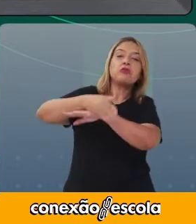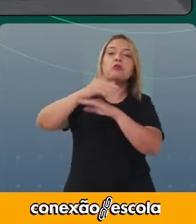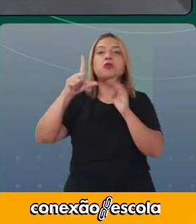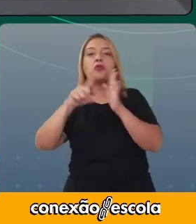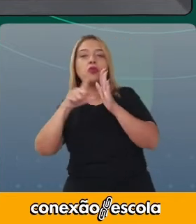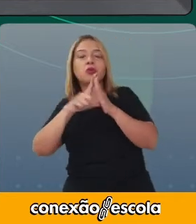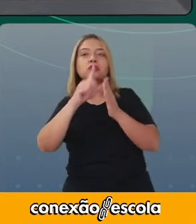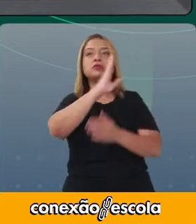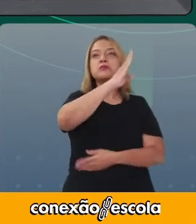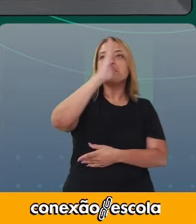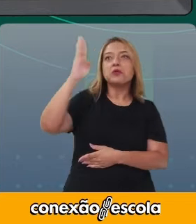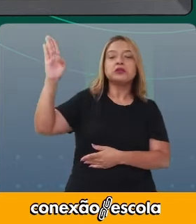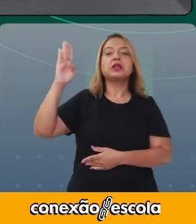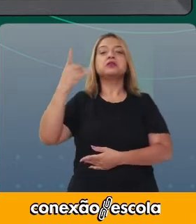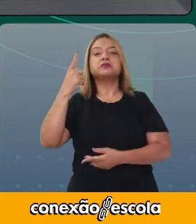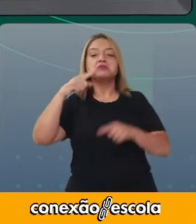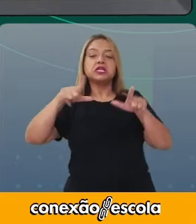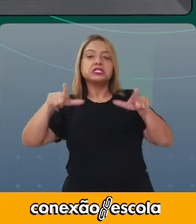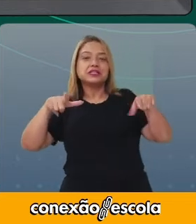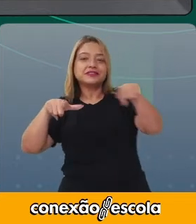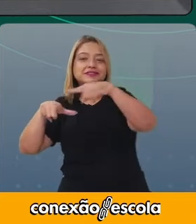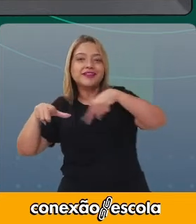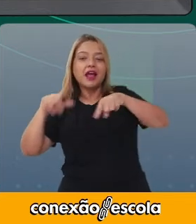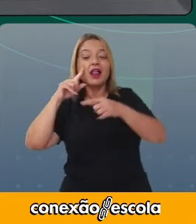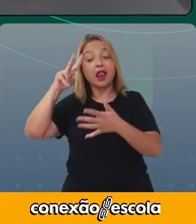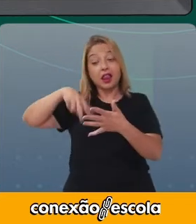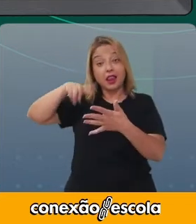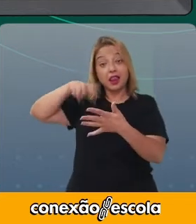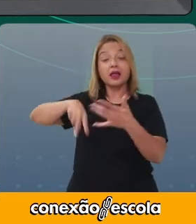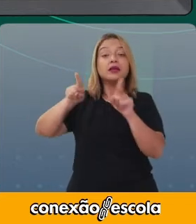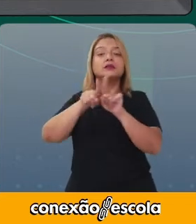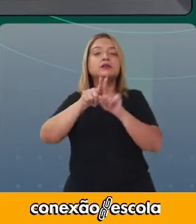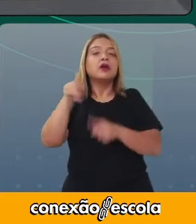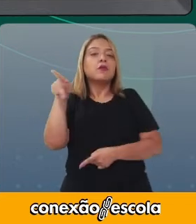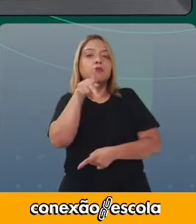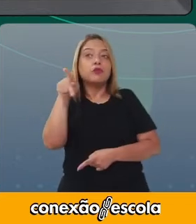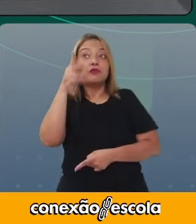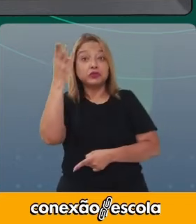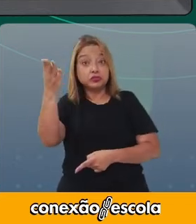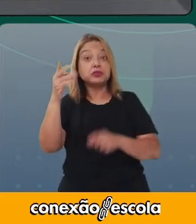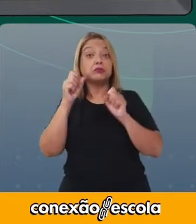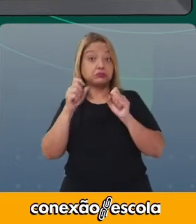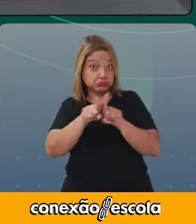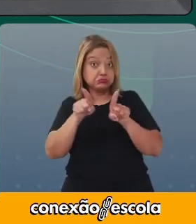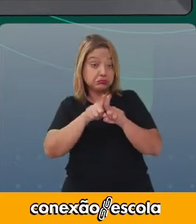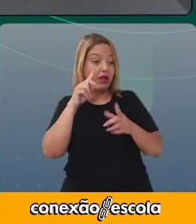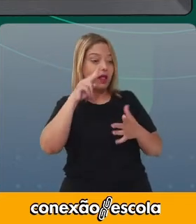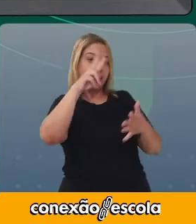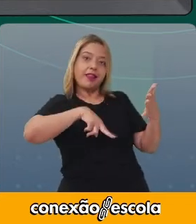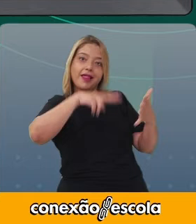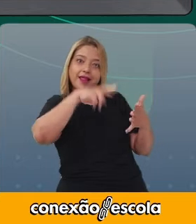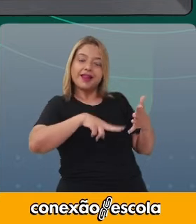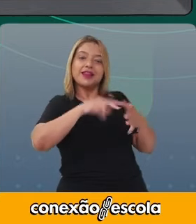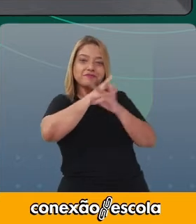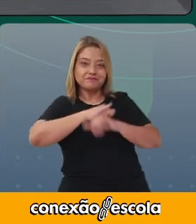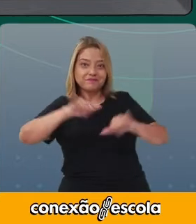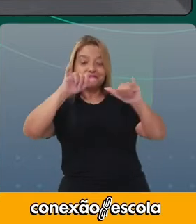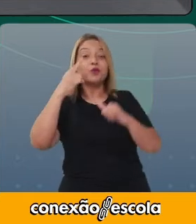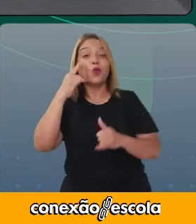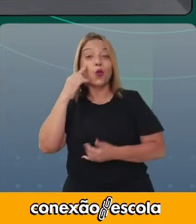quando estiver na sala de leitura, quando a professora fizer a leitura para você. Então, olha a